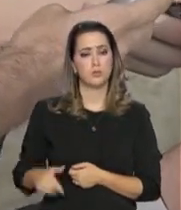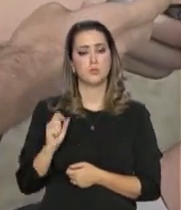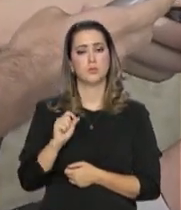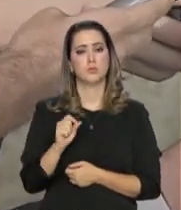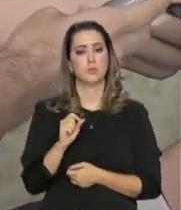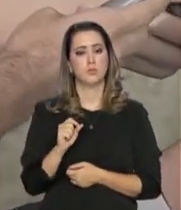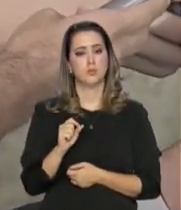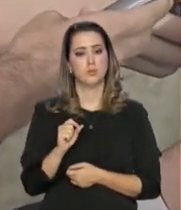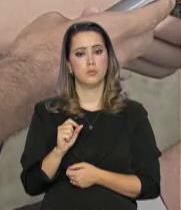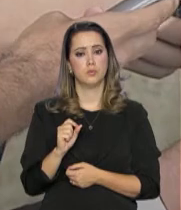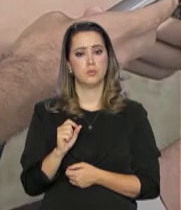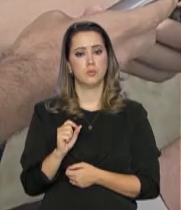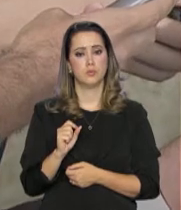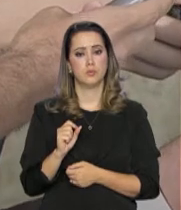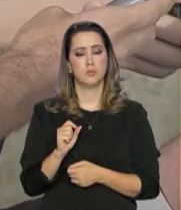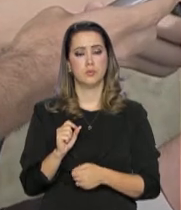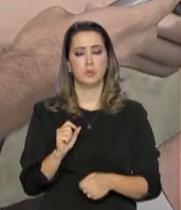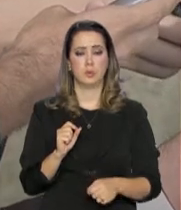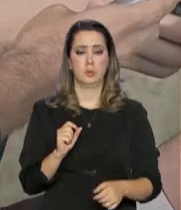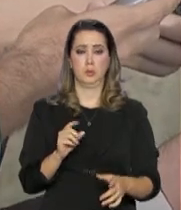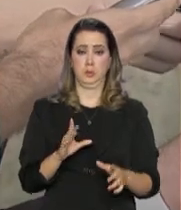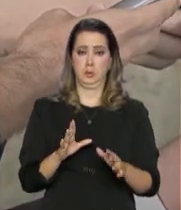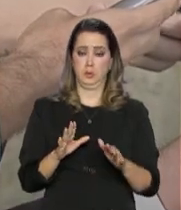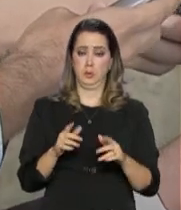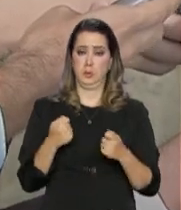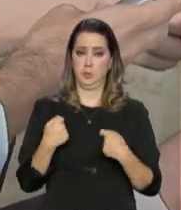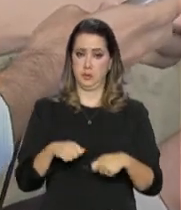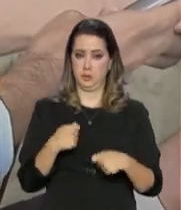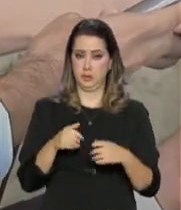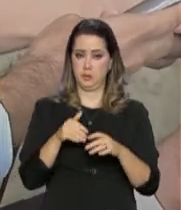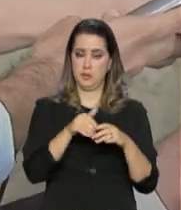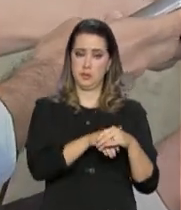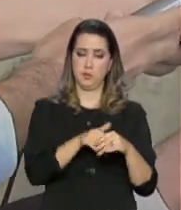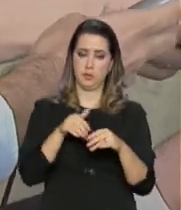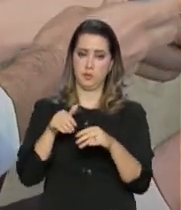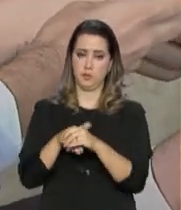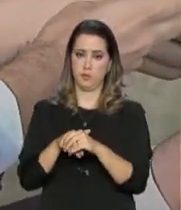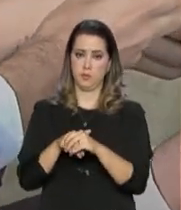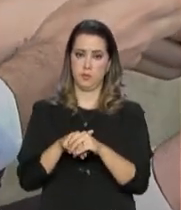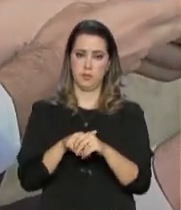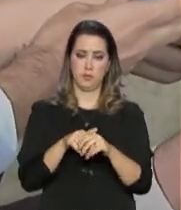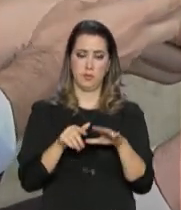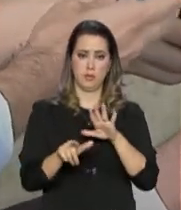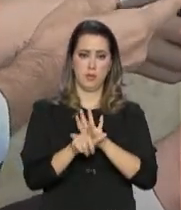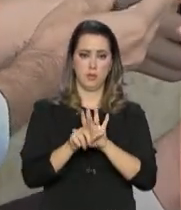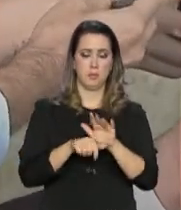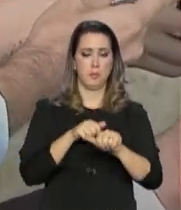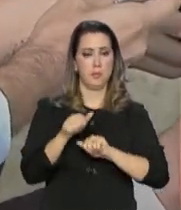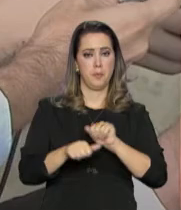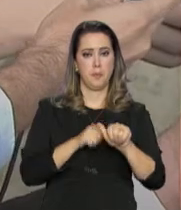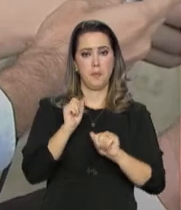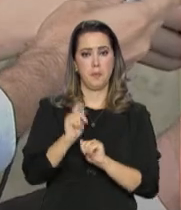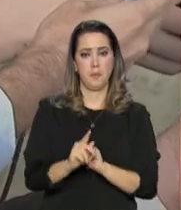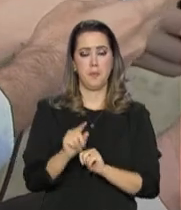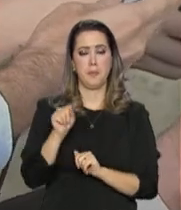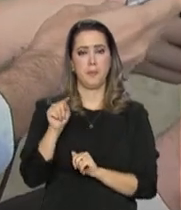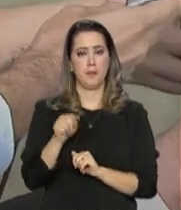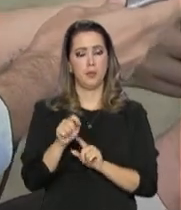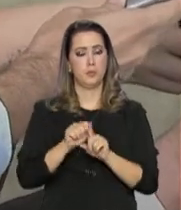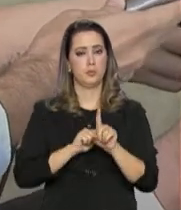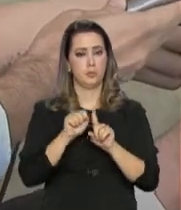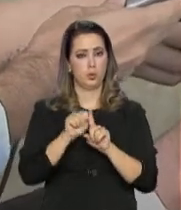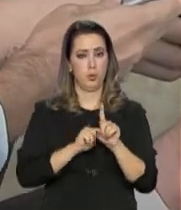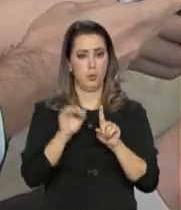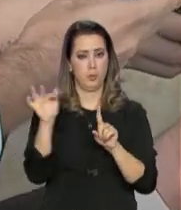governo em votar a questão da reforma reforma da previdência ainda no mês de